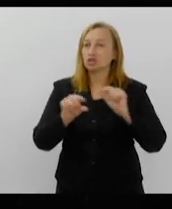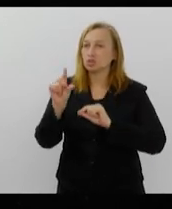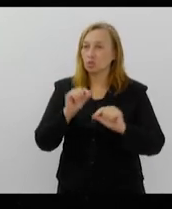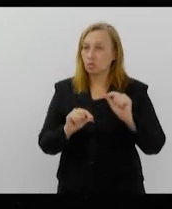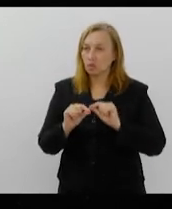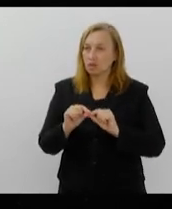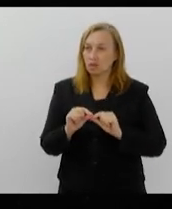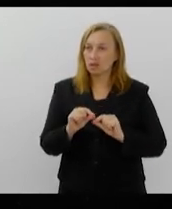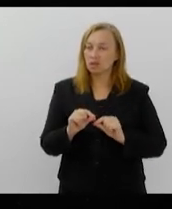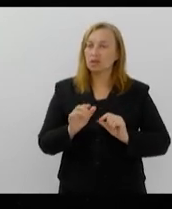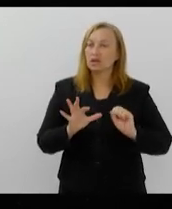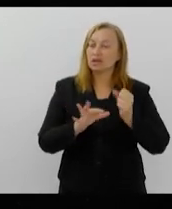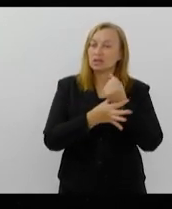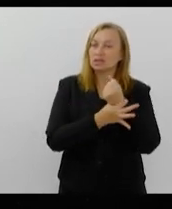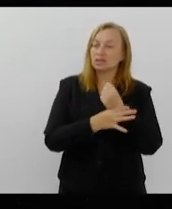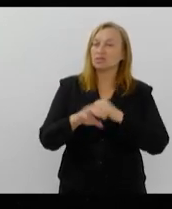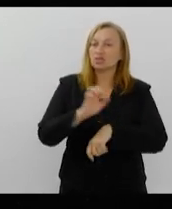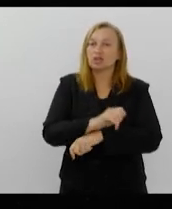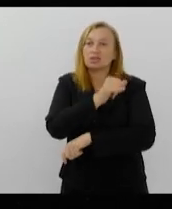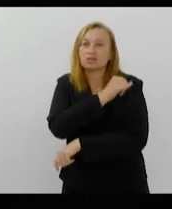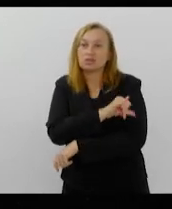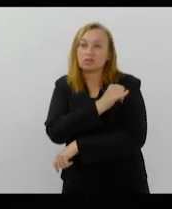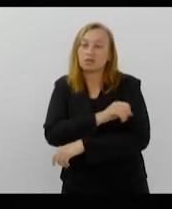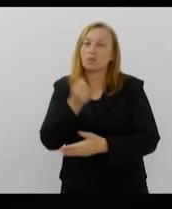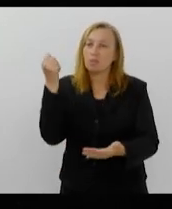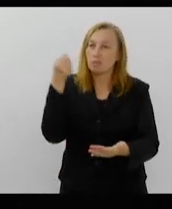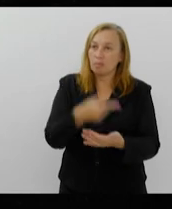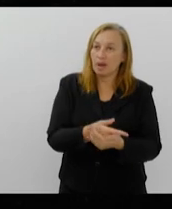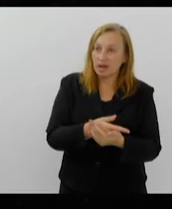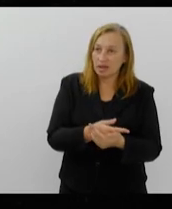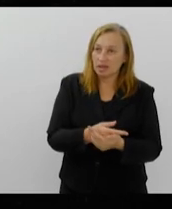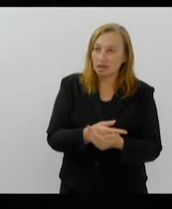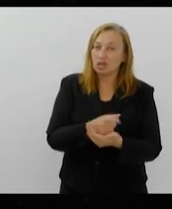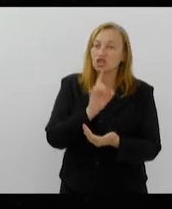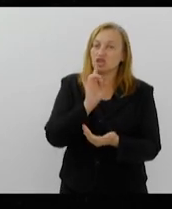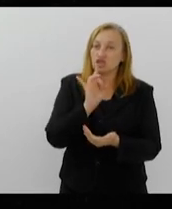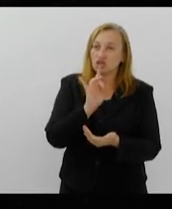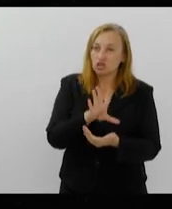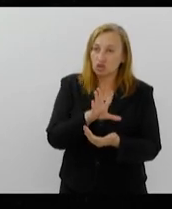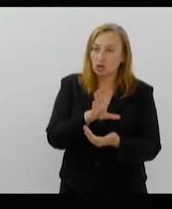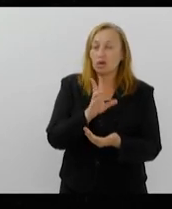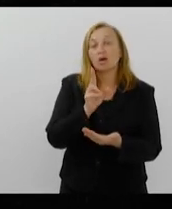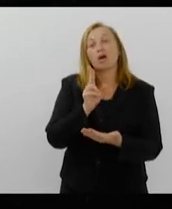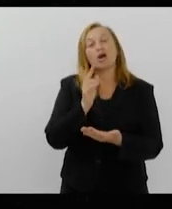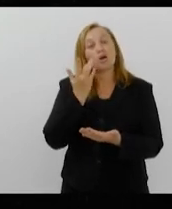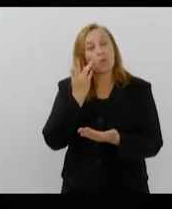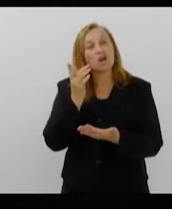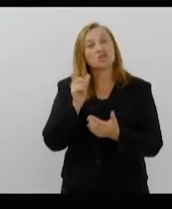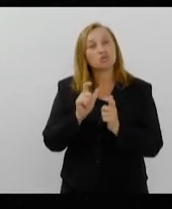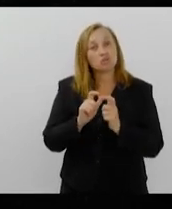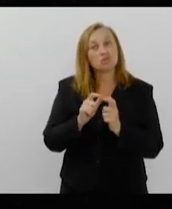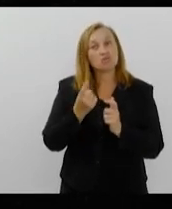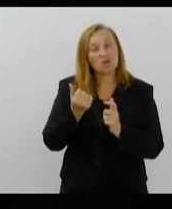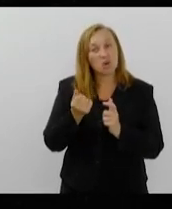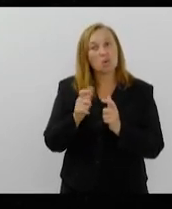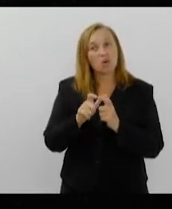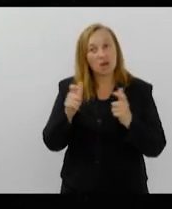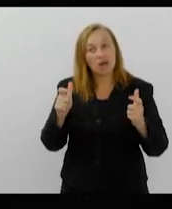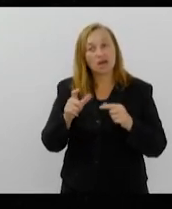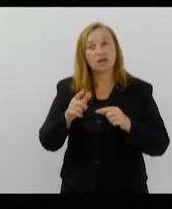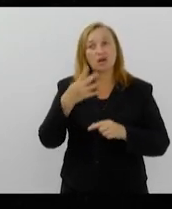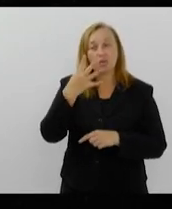liminar que garante que o Estado do Rio de Janeiro pague tão somente, embora seja muito grande esse valor, de